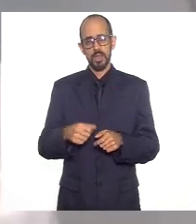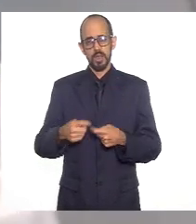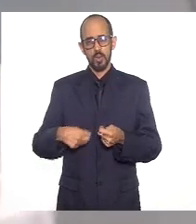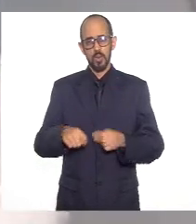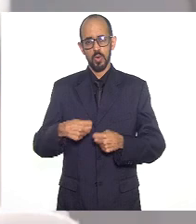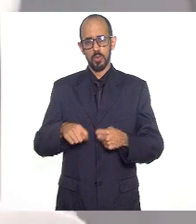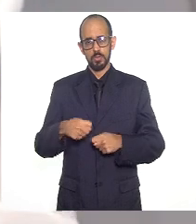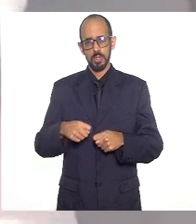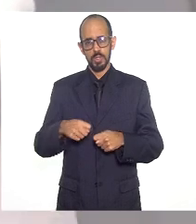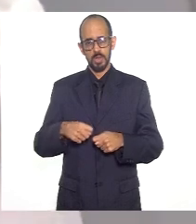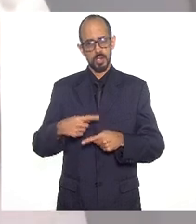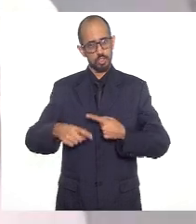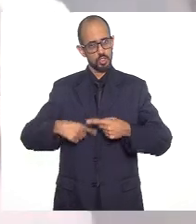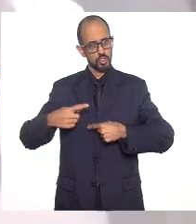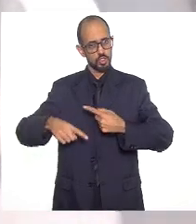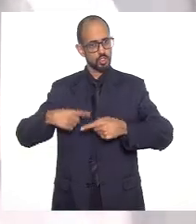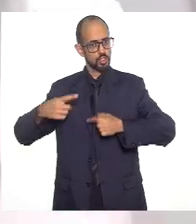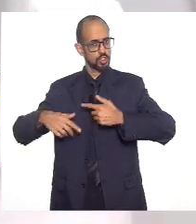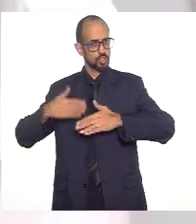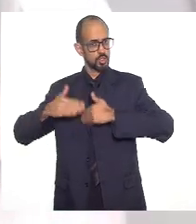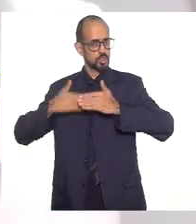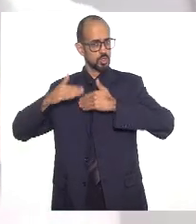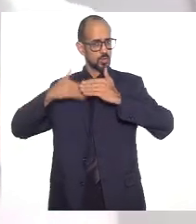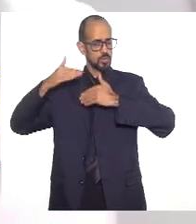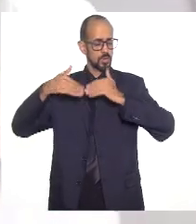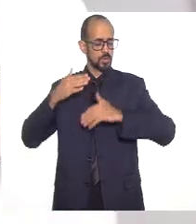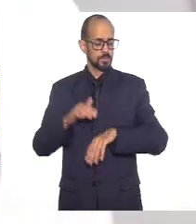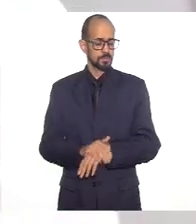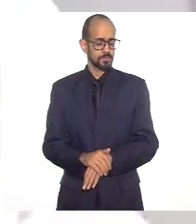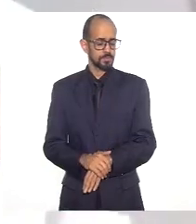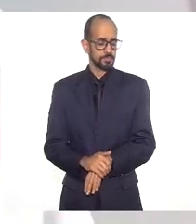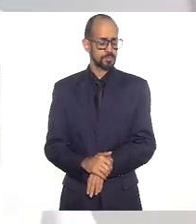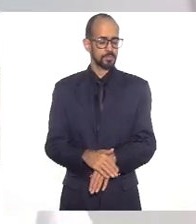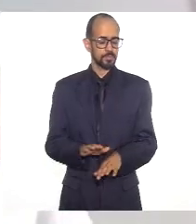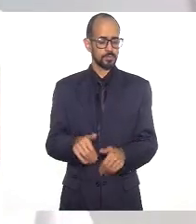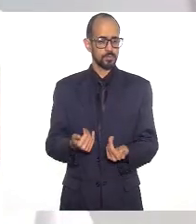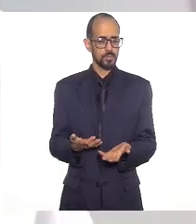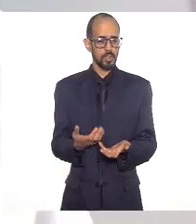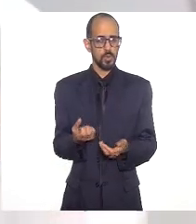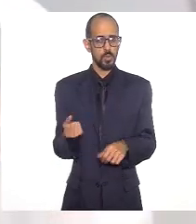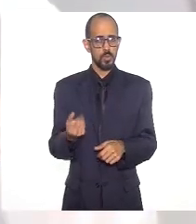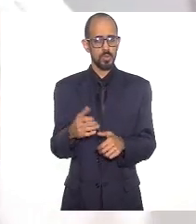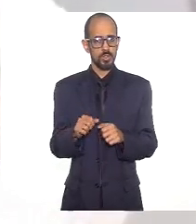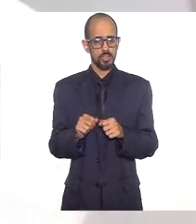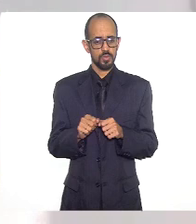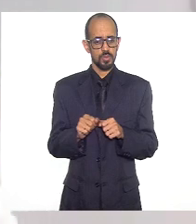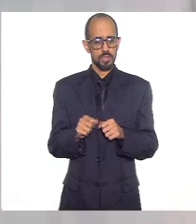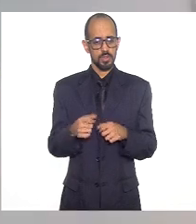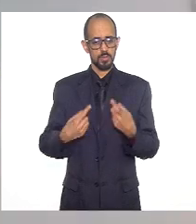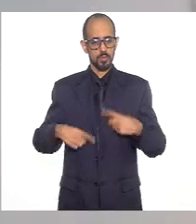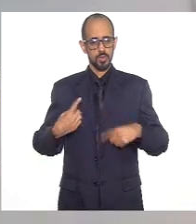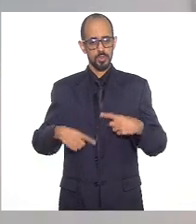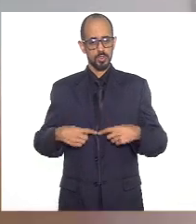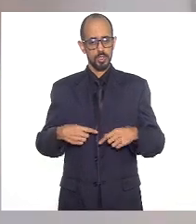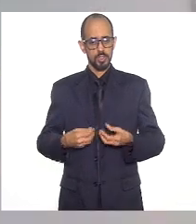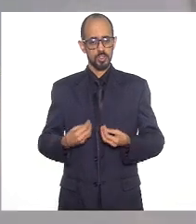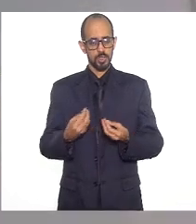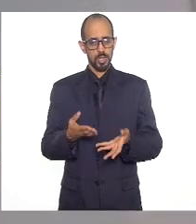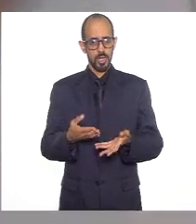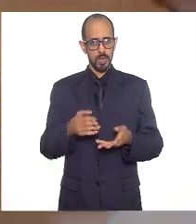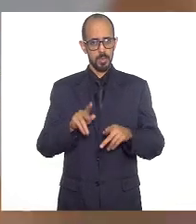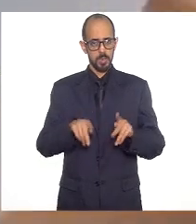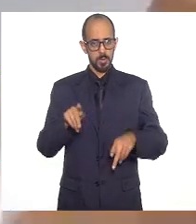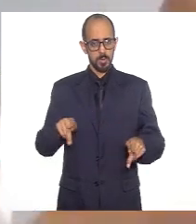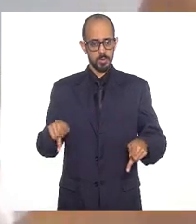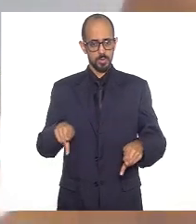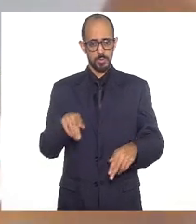Já é dito e redito que quando a gente faz, por exemplo, políticas de transferência de renda direto para a população, aquele R$